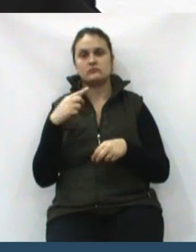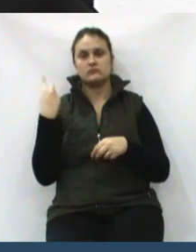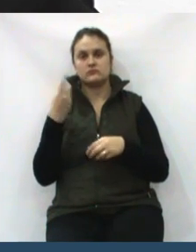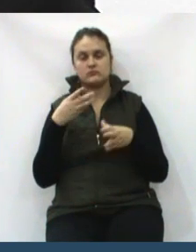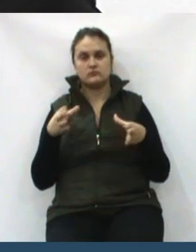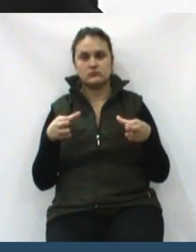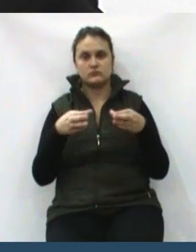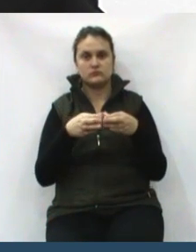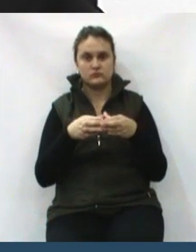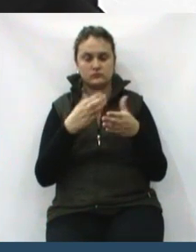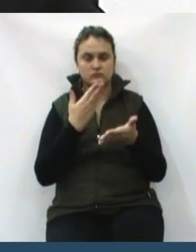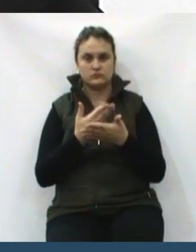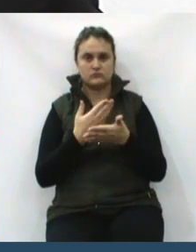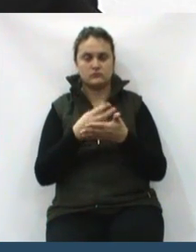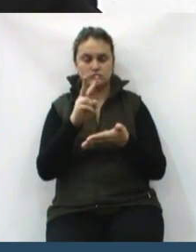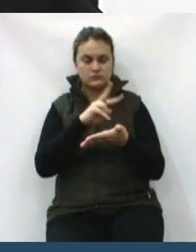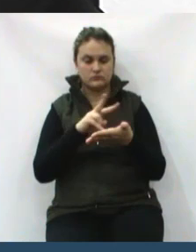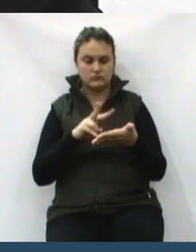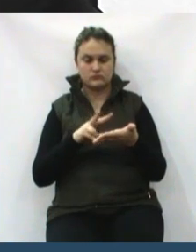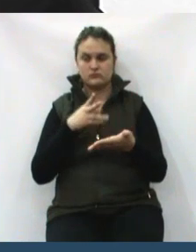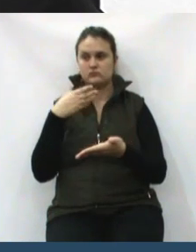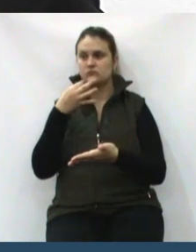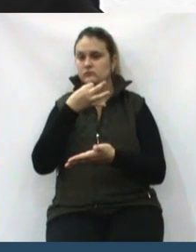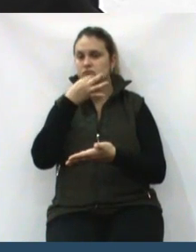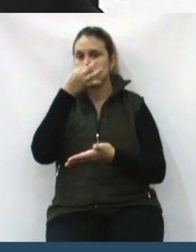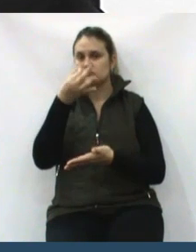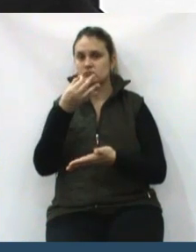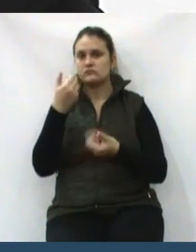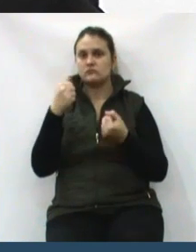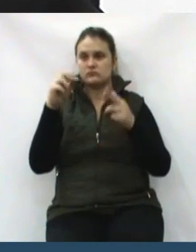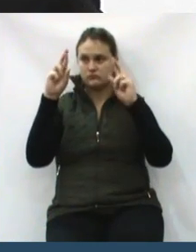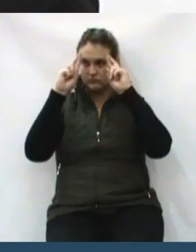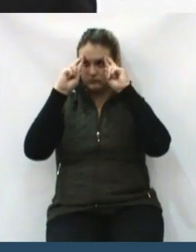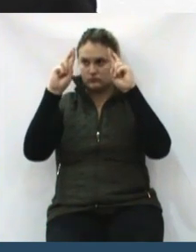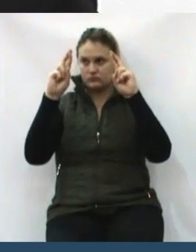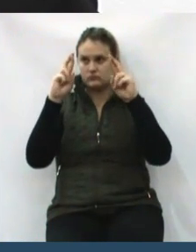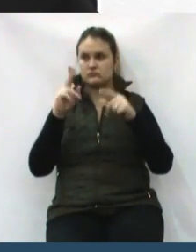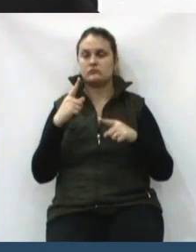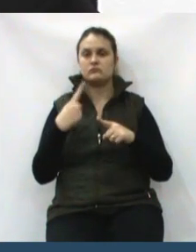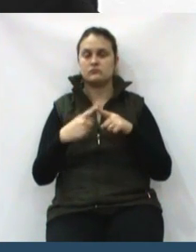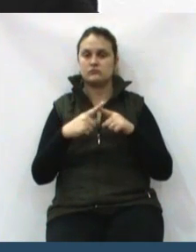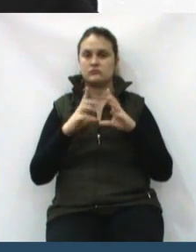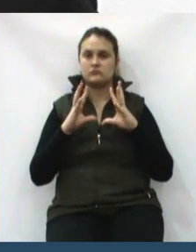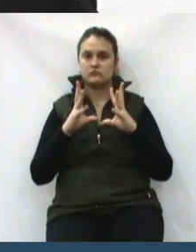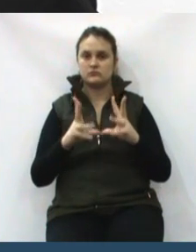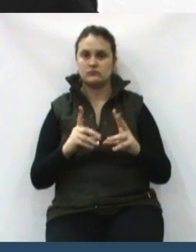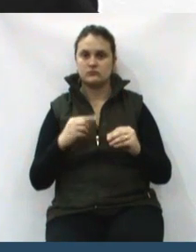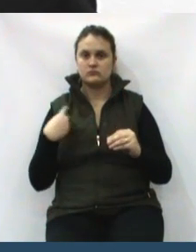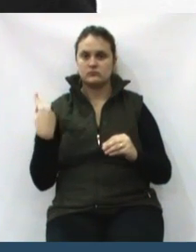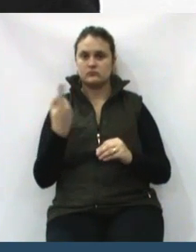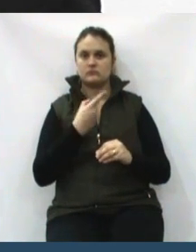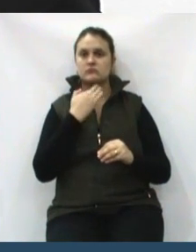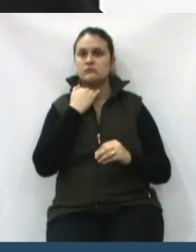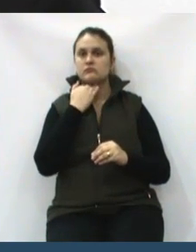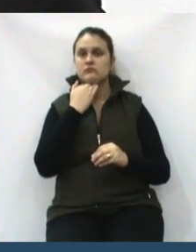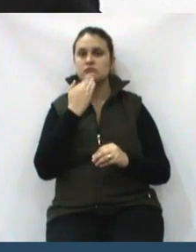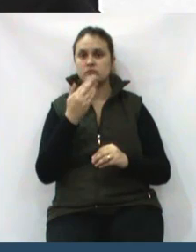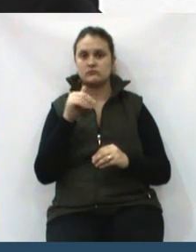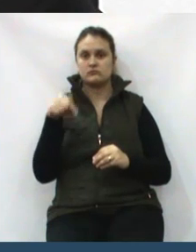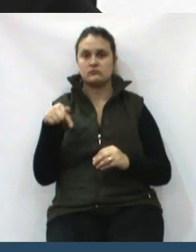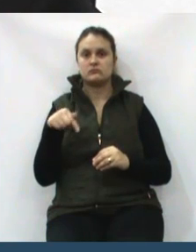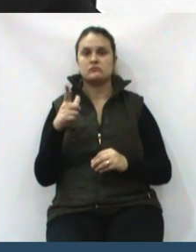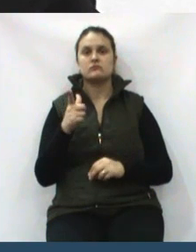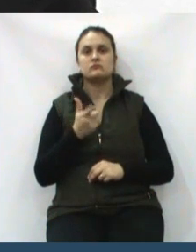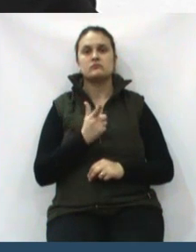de vossas senhorias e a opinião tem que ser respeitada, porque todos nós, ninguém aqui